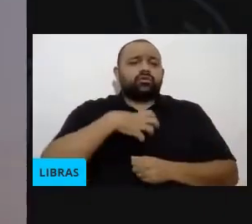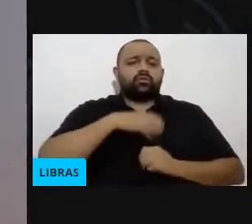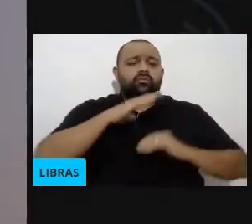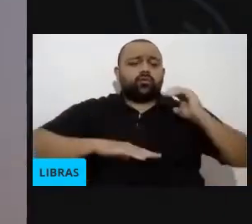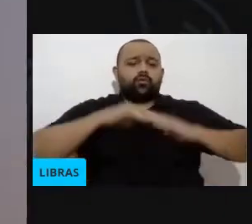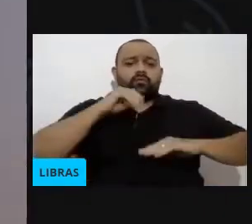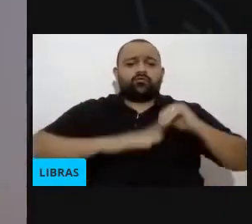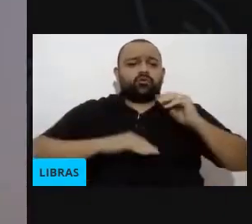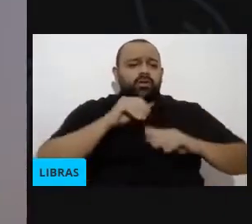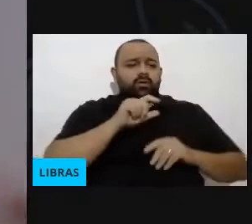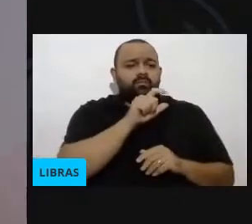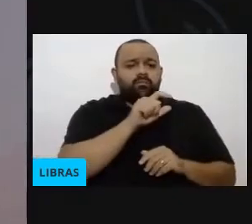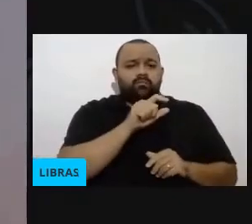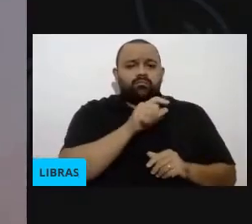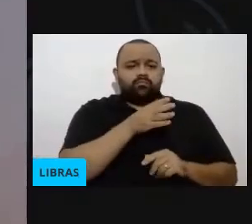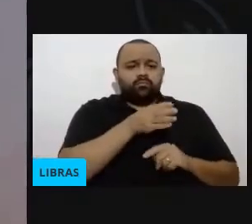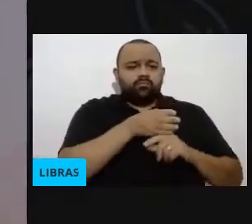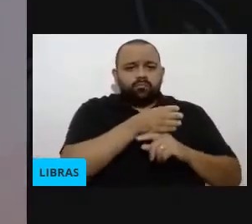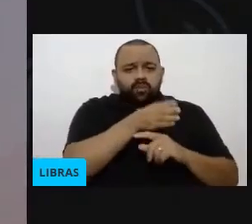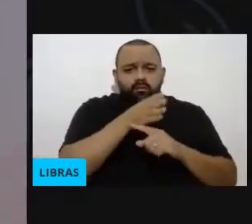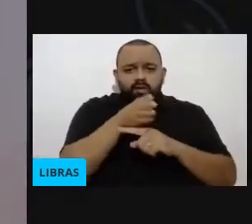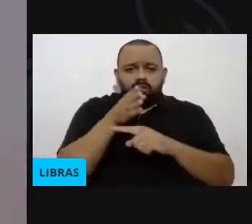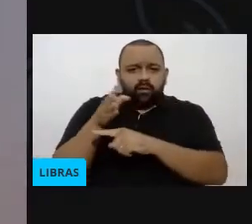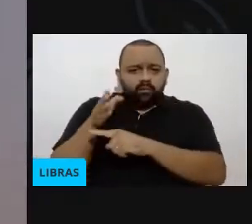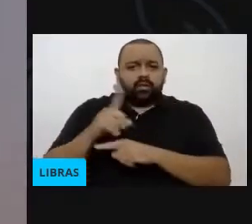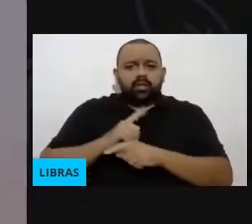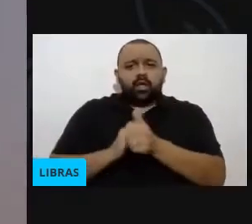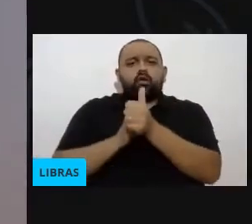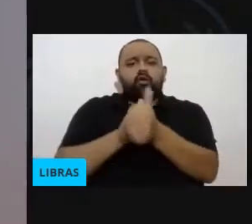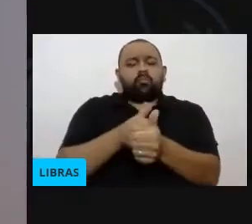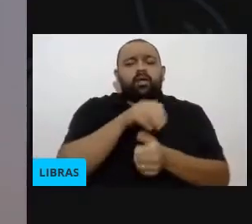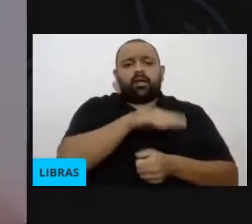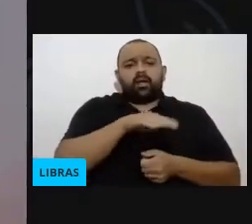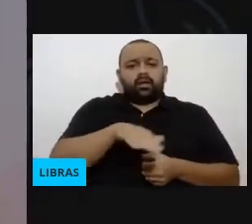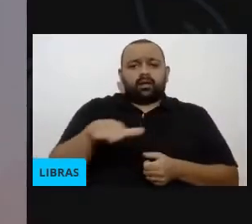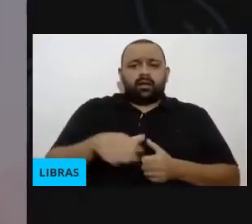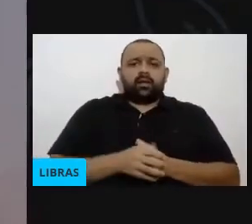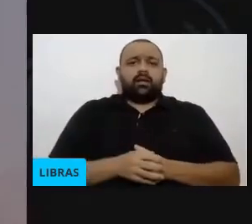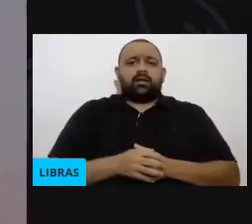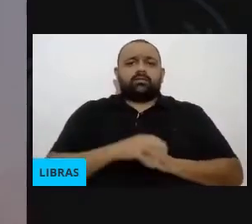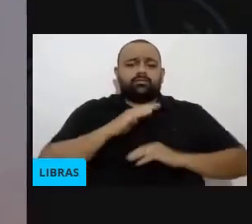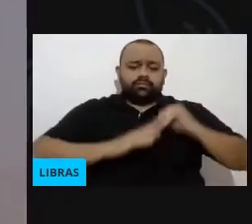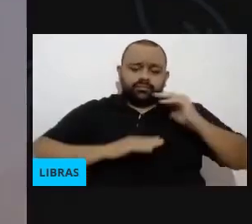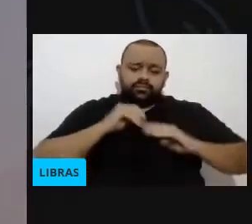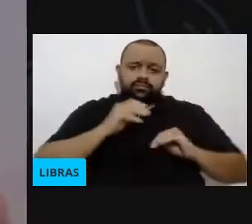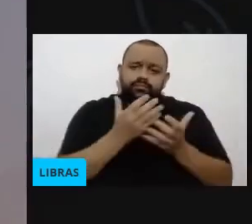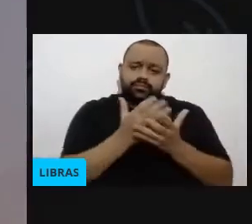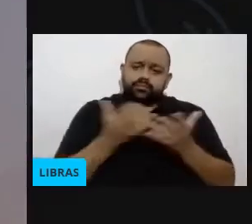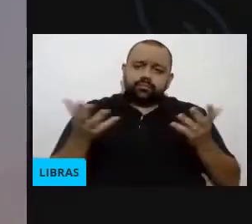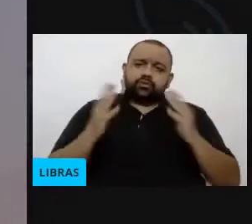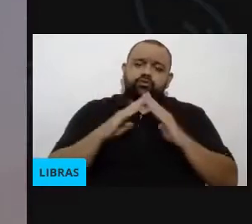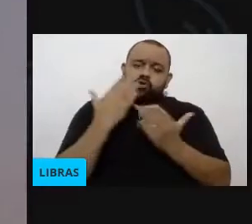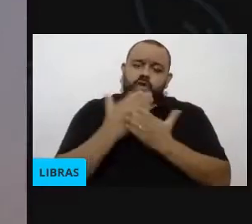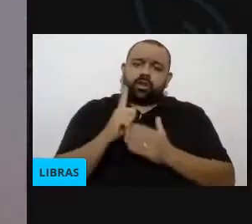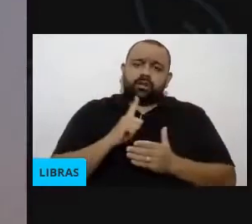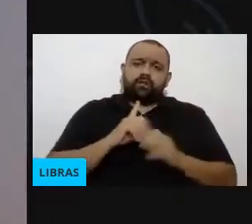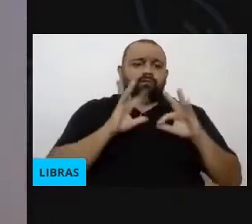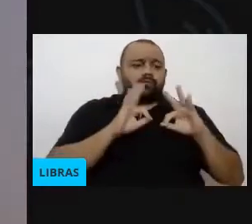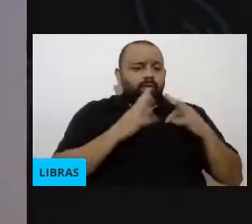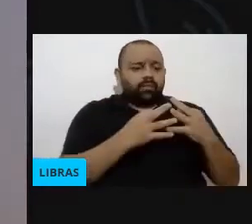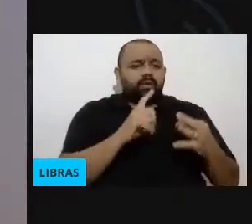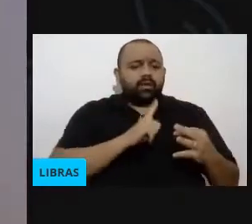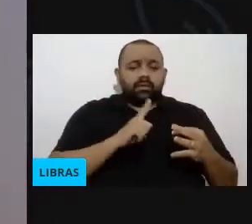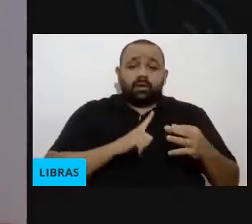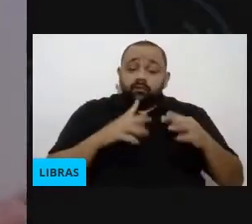profissionais tiveram, os profissionais que acompanhavam aquela criança, o posicionamento que a escola teve, que a família teve, tudo